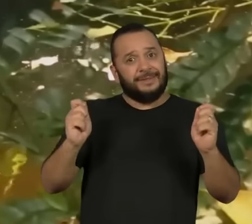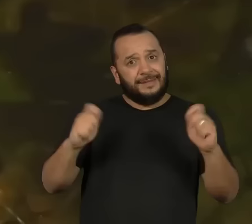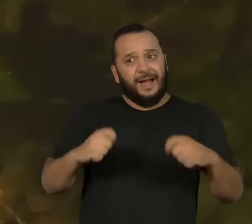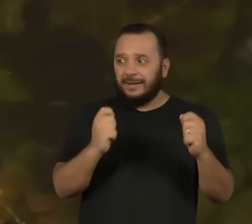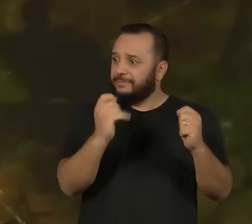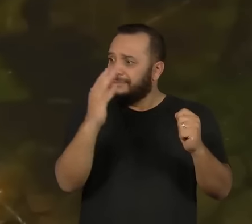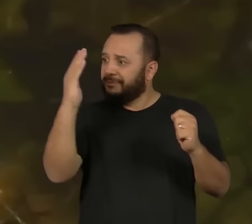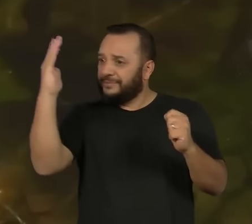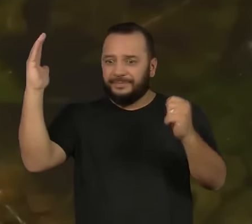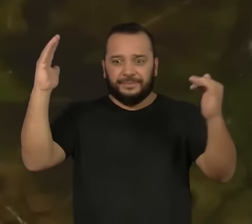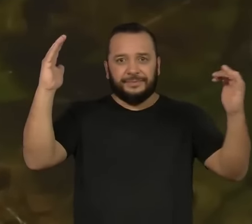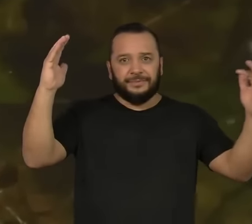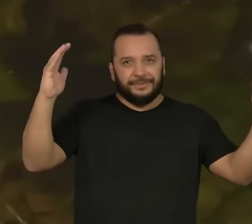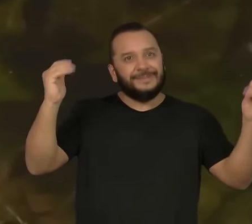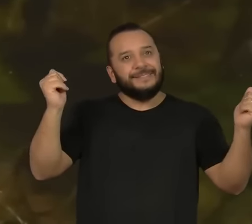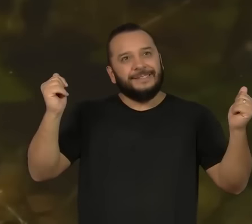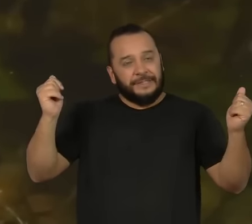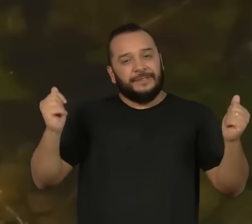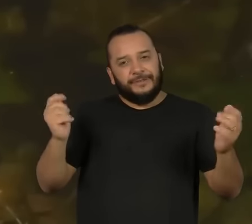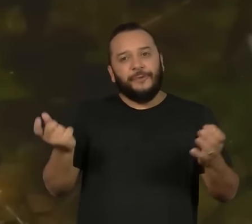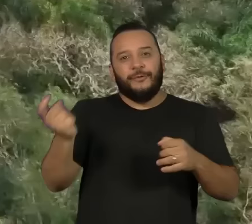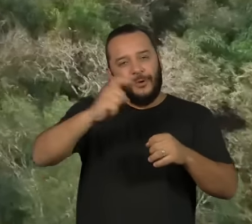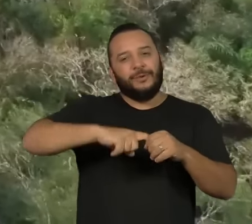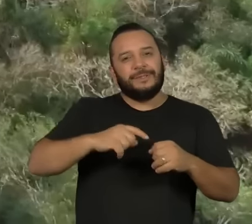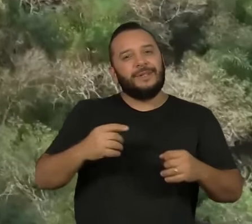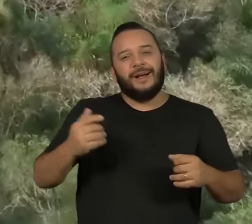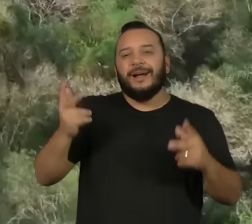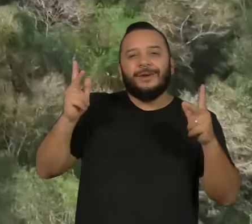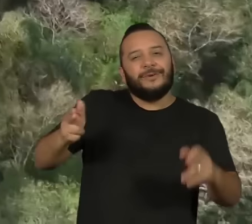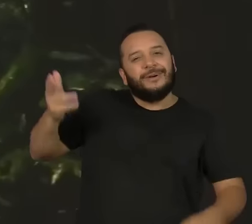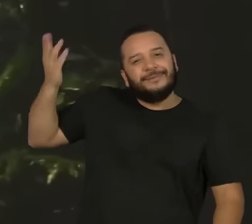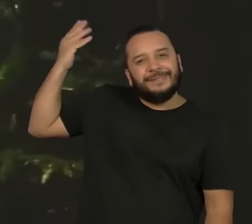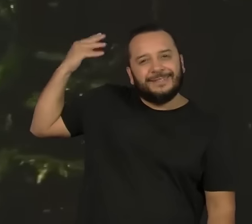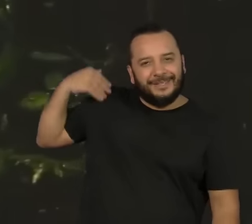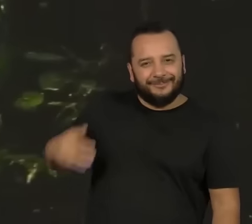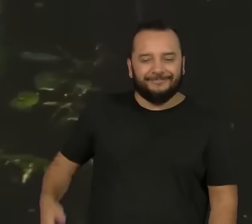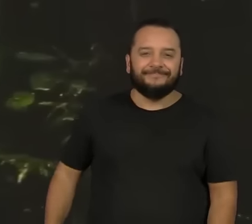pelo menos um pouquinho, voltar um pouco ao que ela sempre fez.